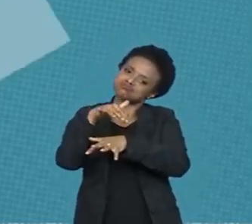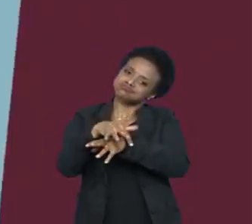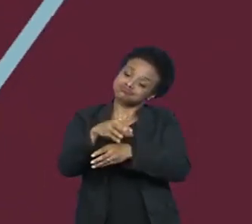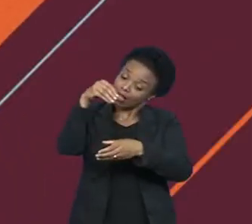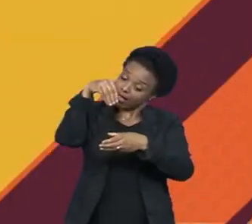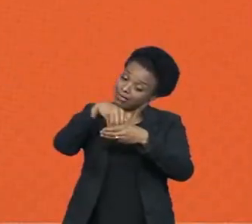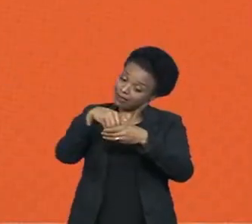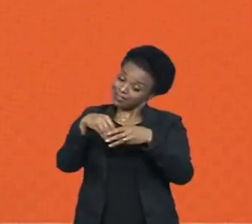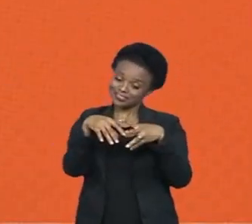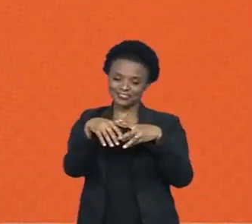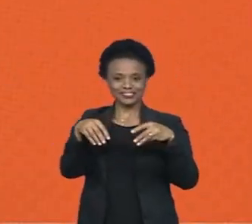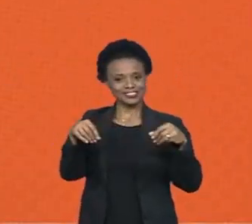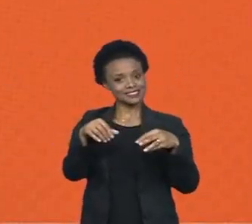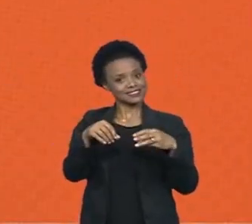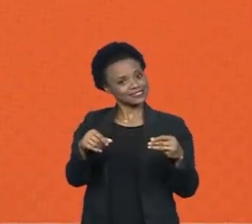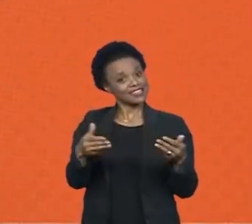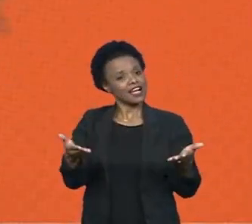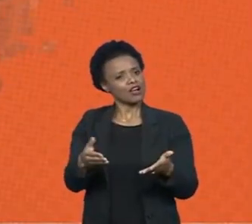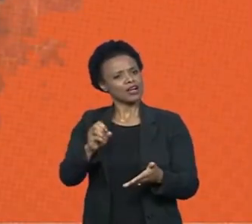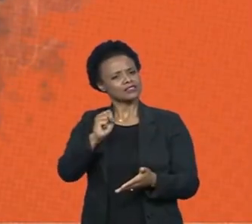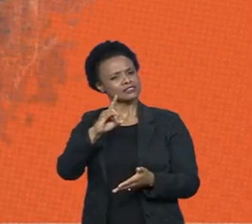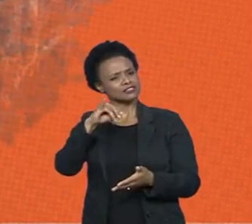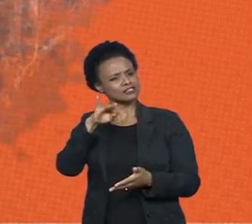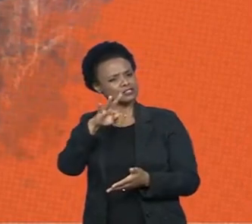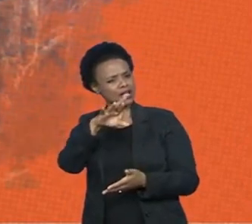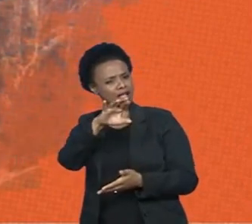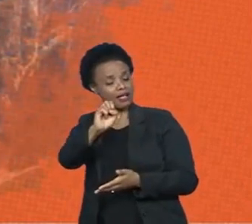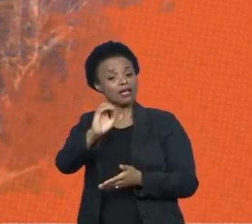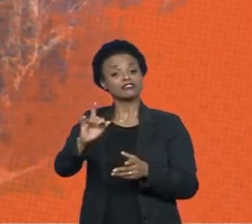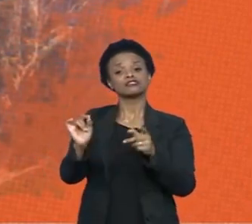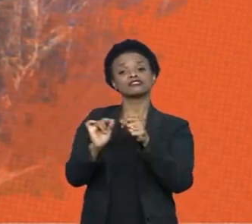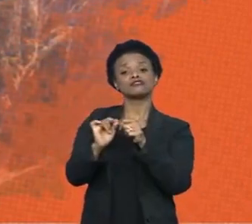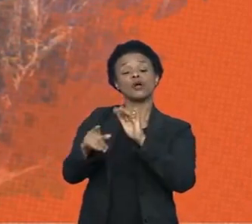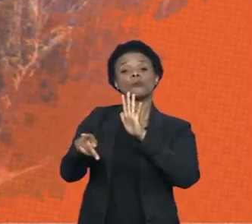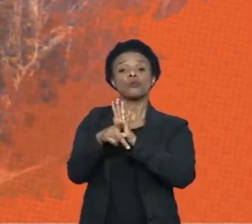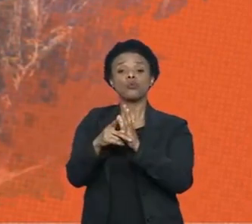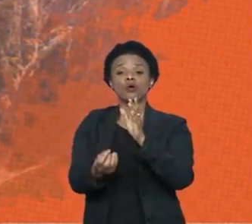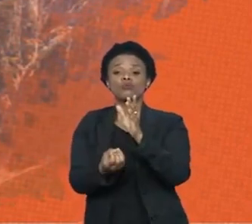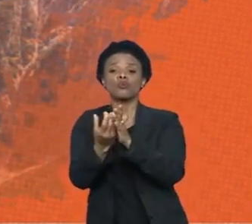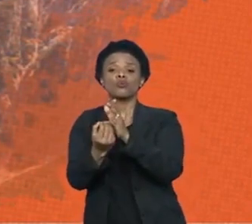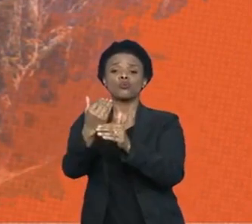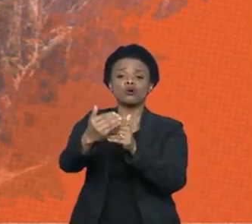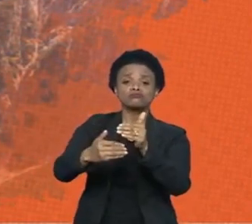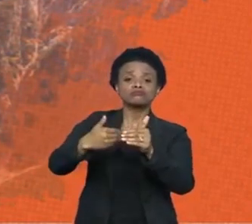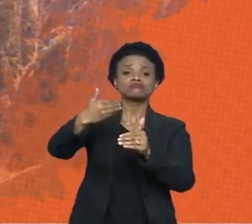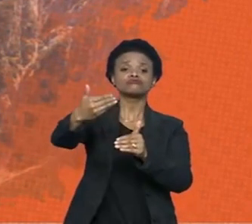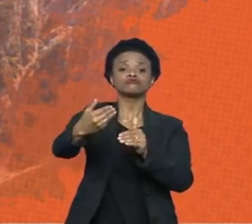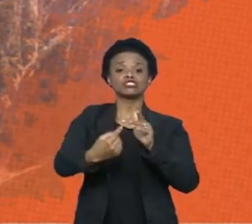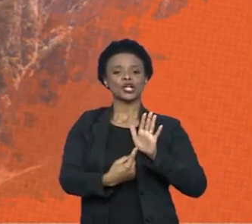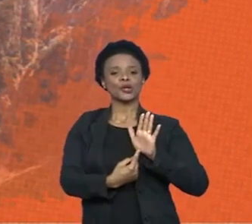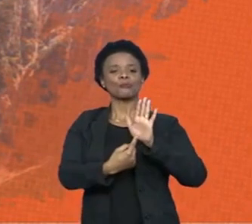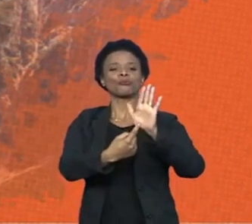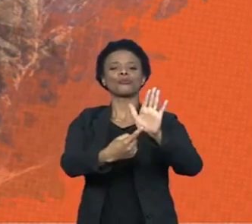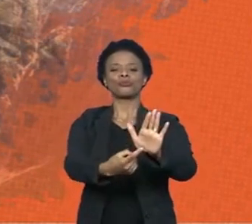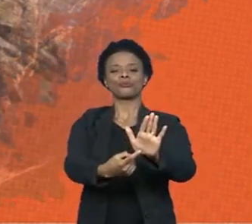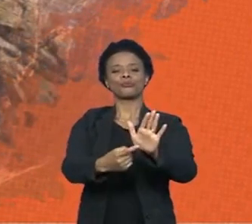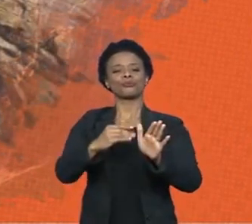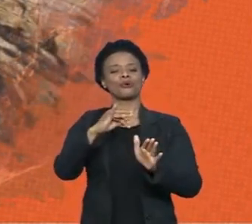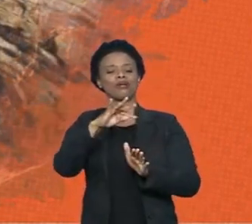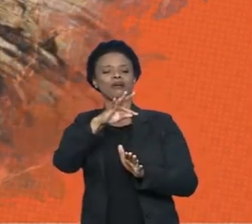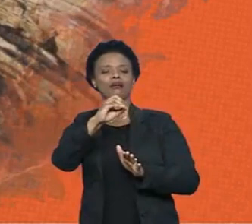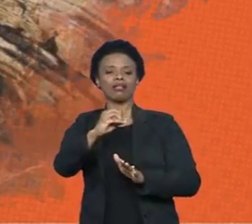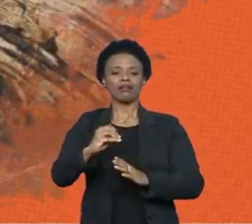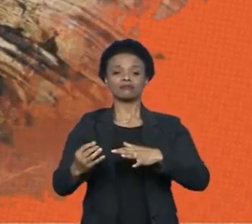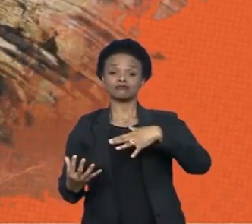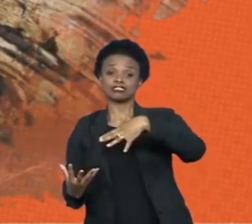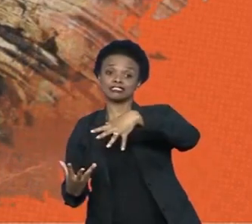da Terra. Já as rochas sedimentares são formadas por processos externos, pela exposição às condições climáticas da atmosfera e